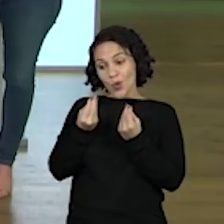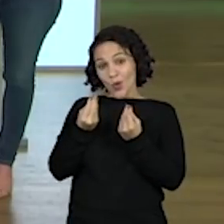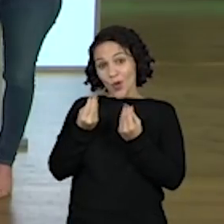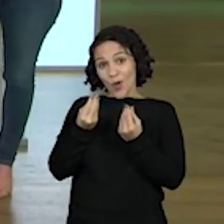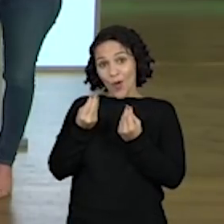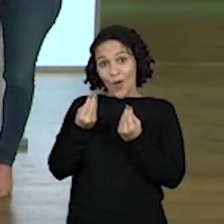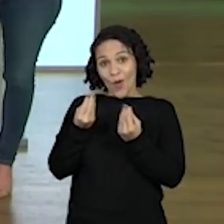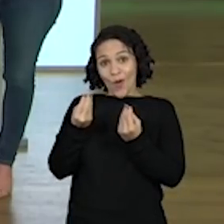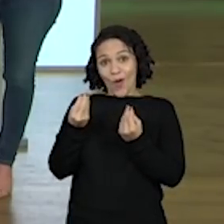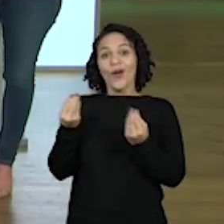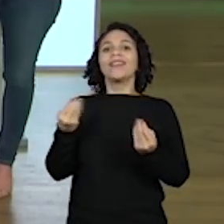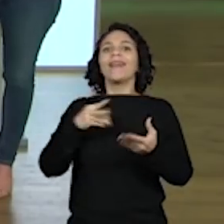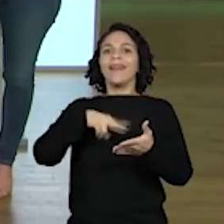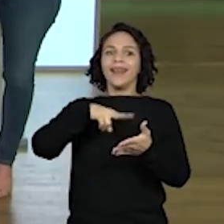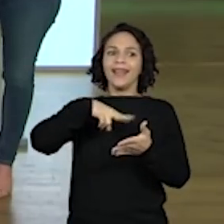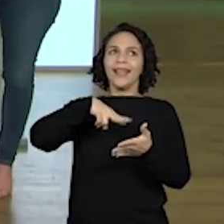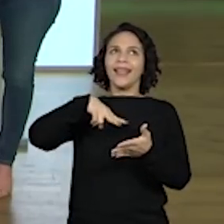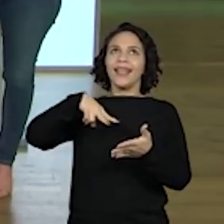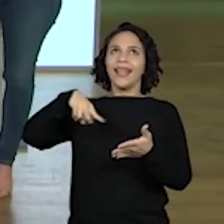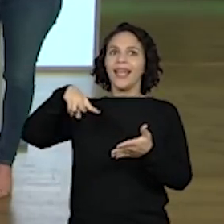leituras, professor. Muitíssimas leituras.